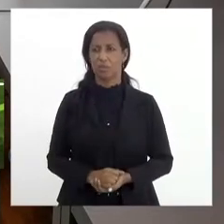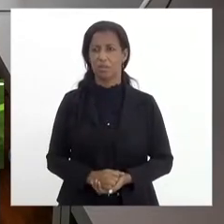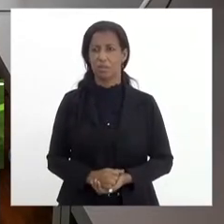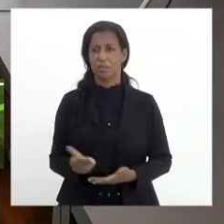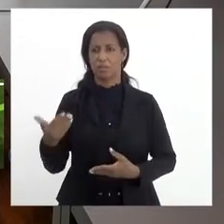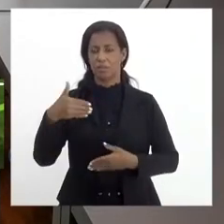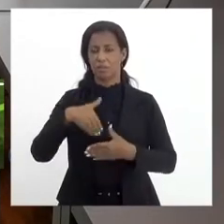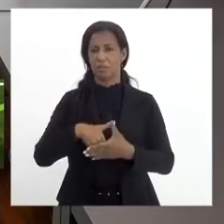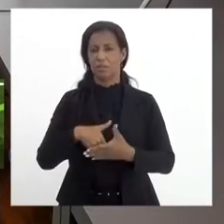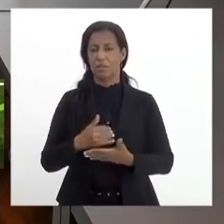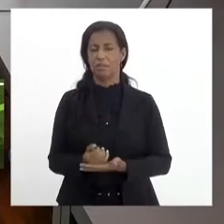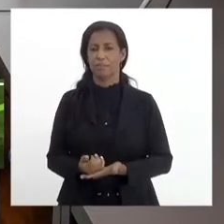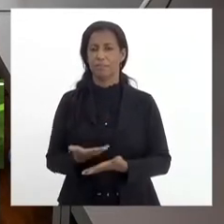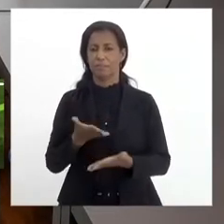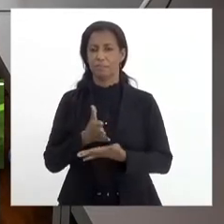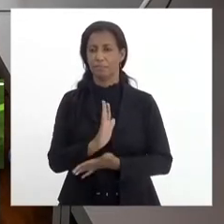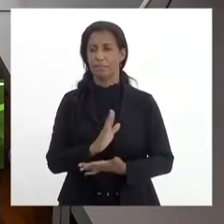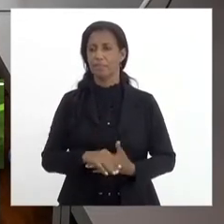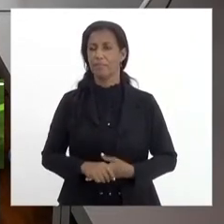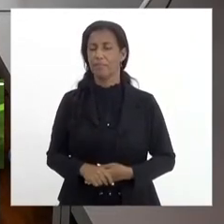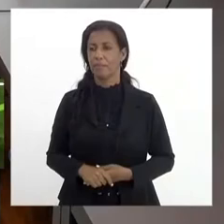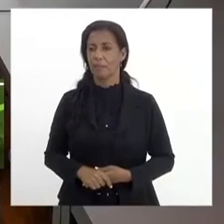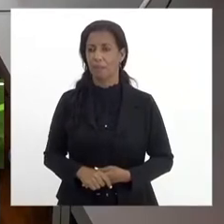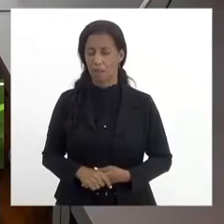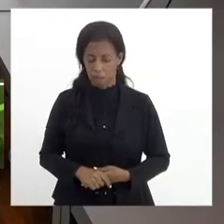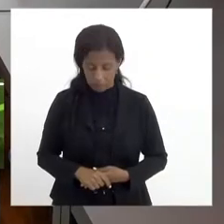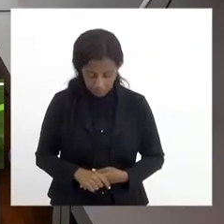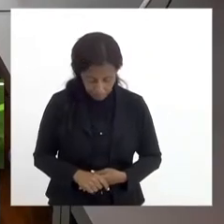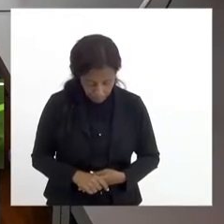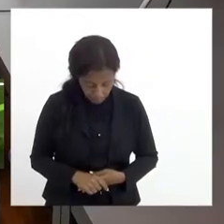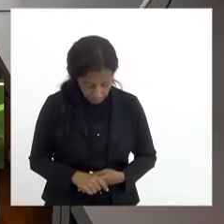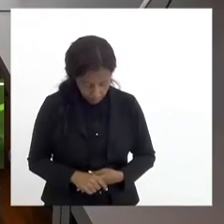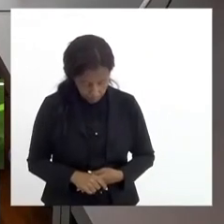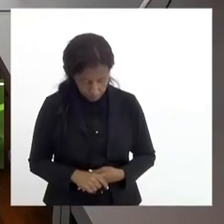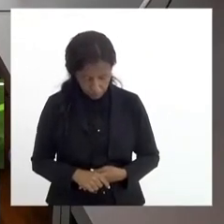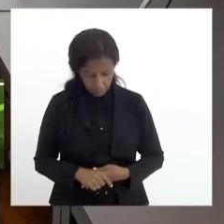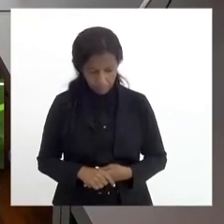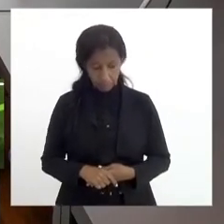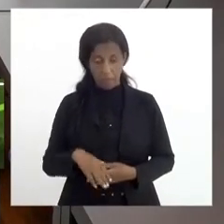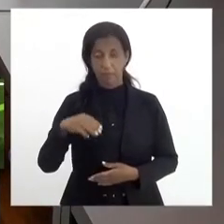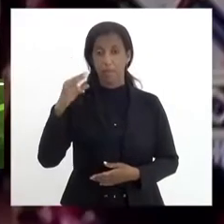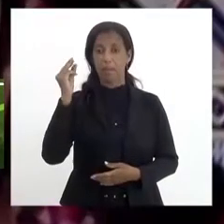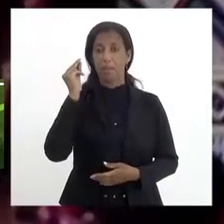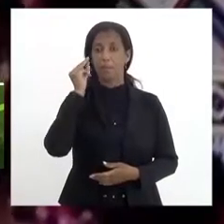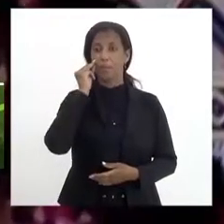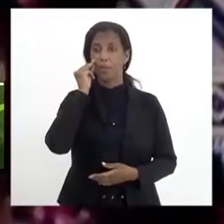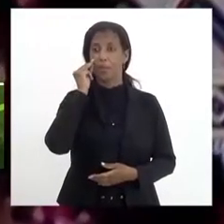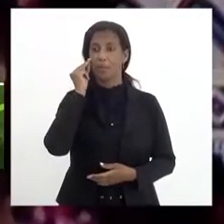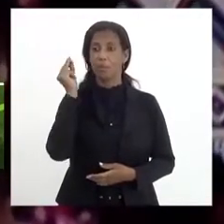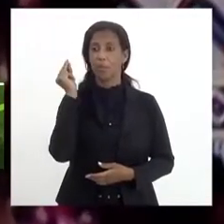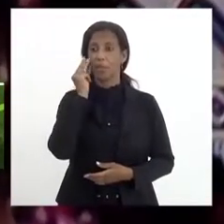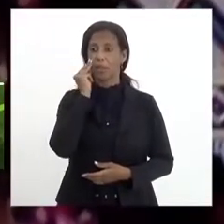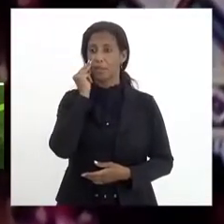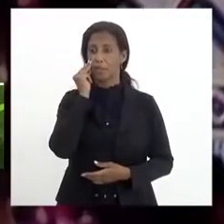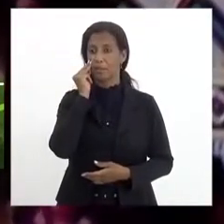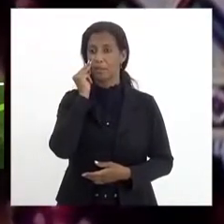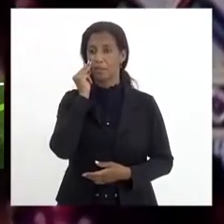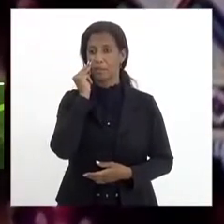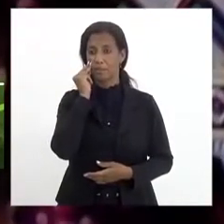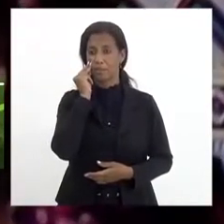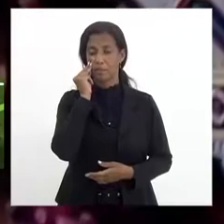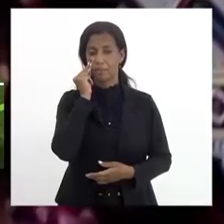Em votação? Aprovado. Presidente, eu tenho uma divergência em relação... Deputada ao Mônica, próprio. Por favor, com a palavra. A